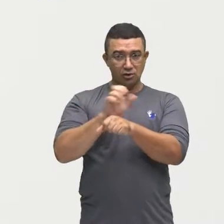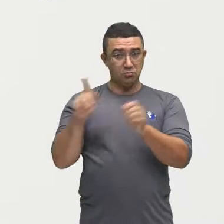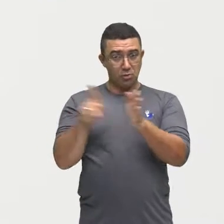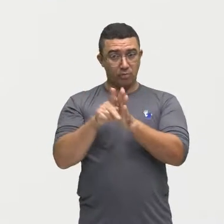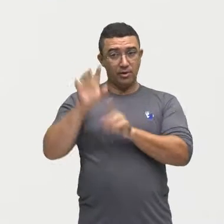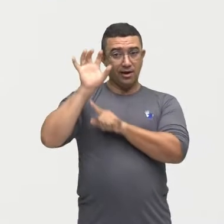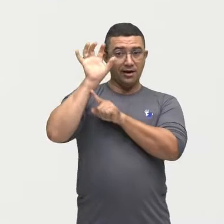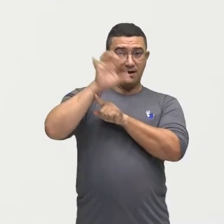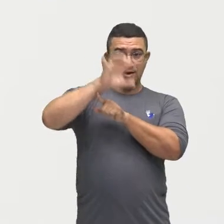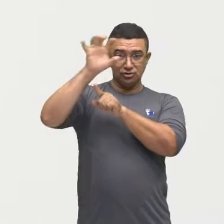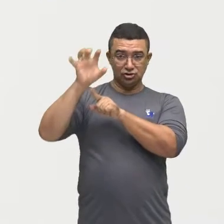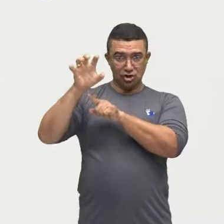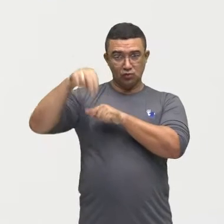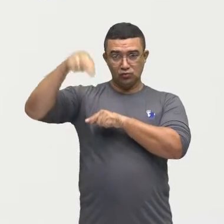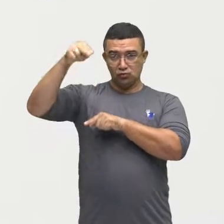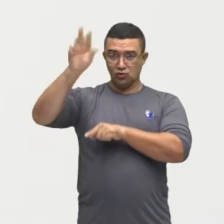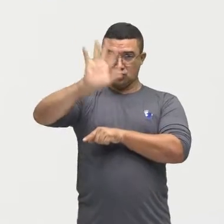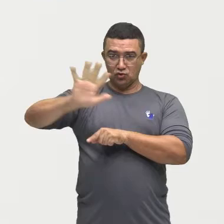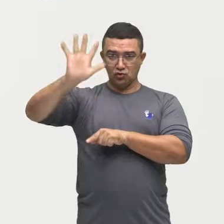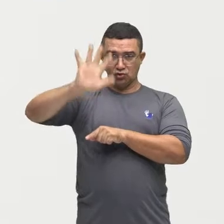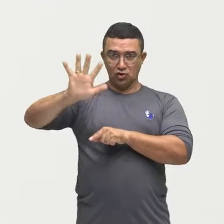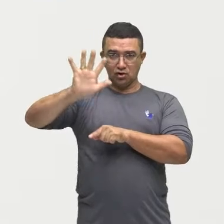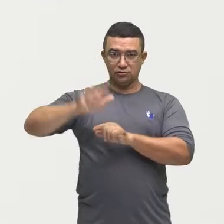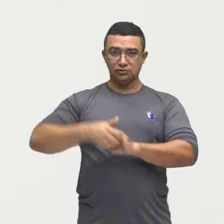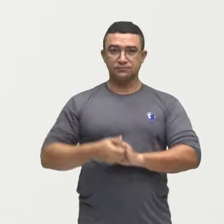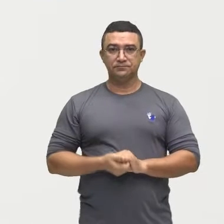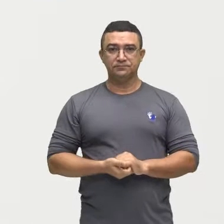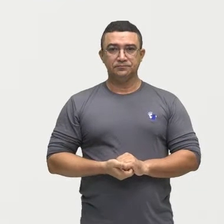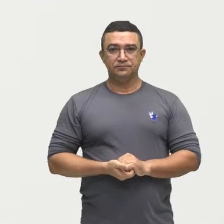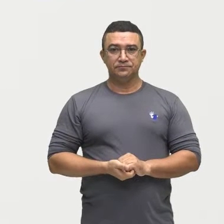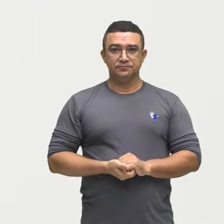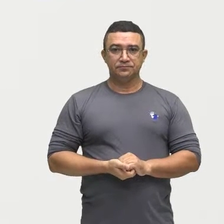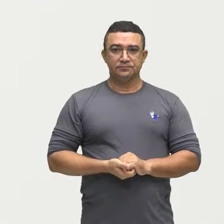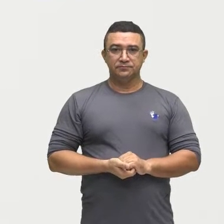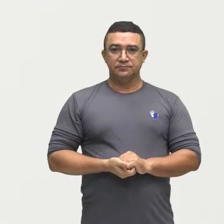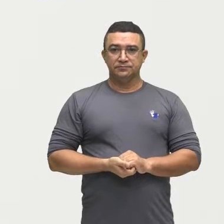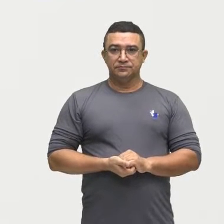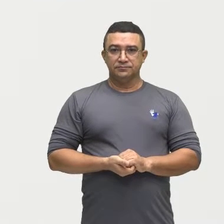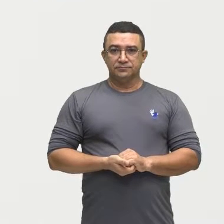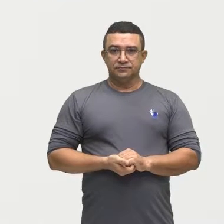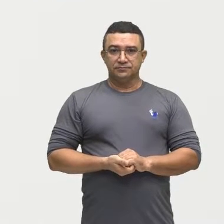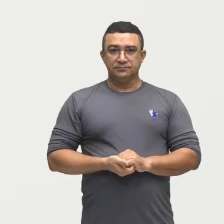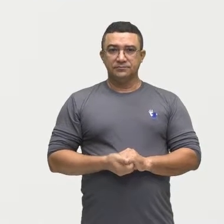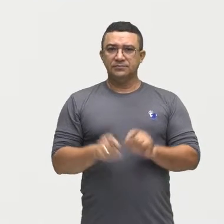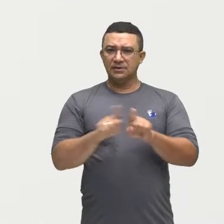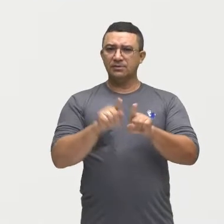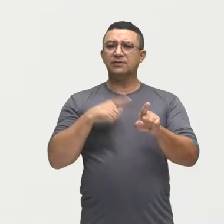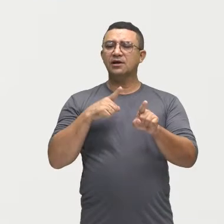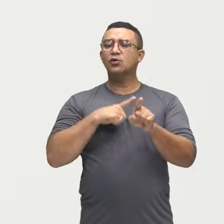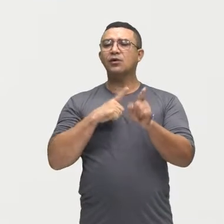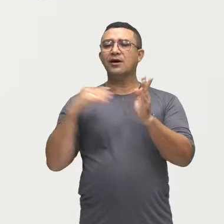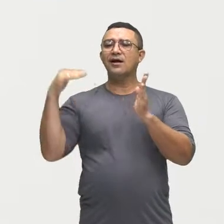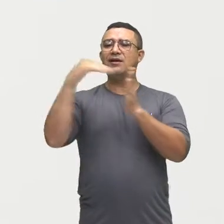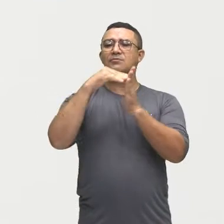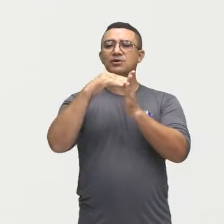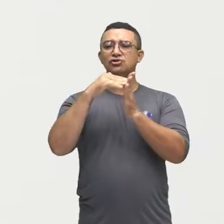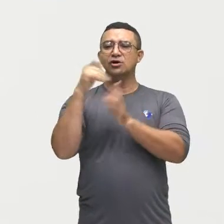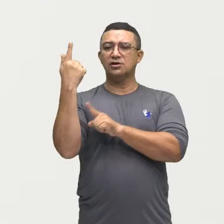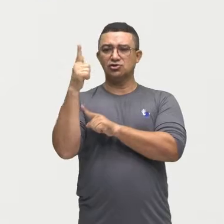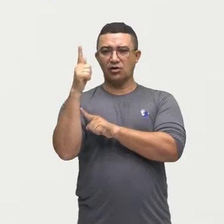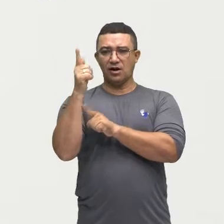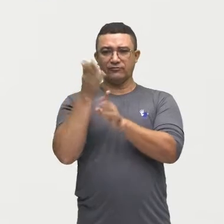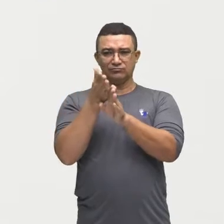aqui essa região que nós vamos conhecer hoje. E aí nós temos os limites, gente, que são os limites geográficos,